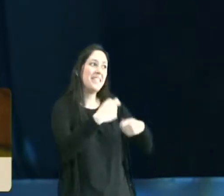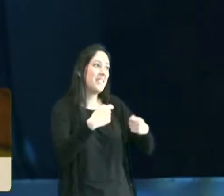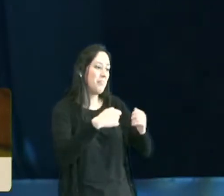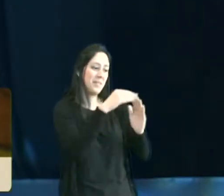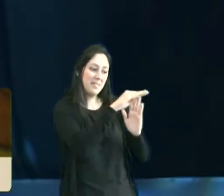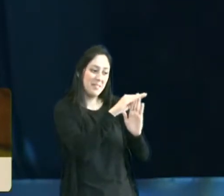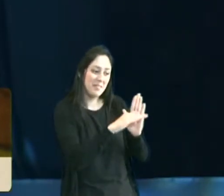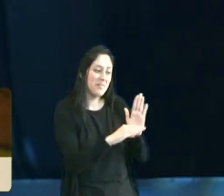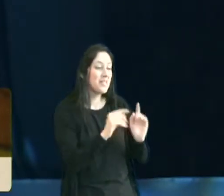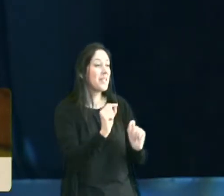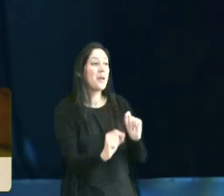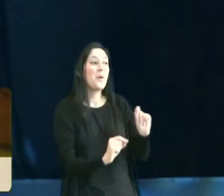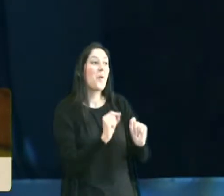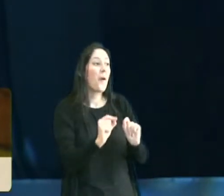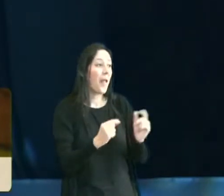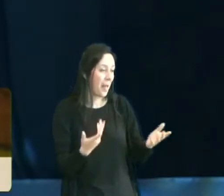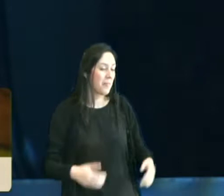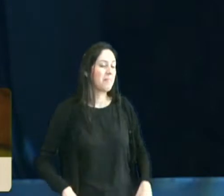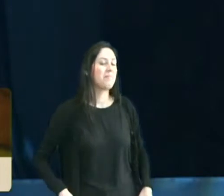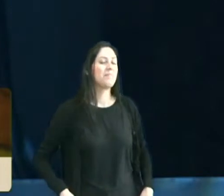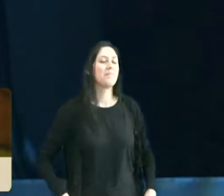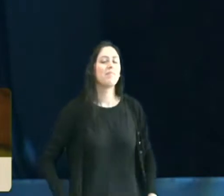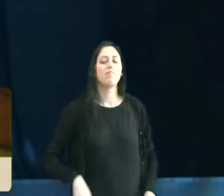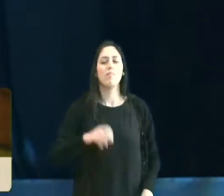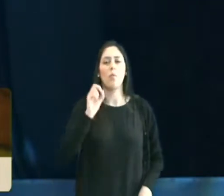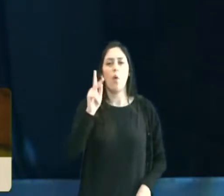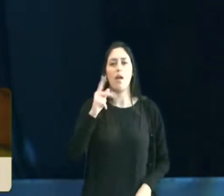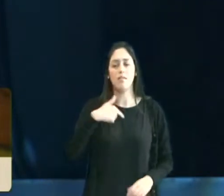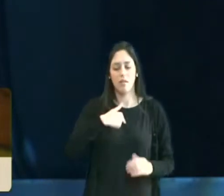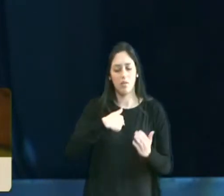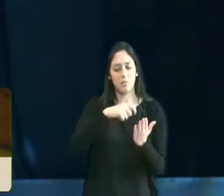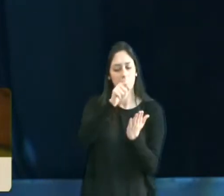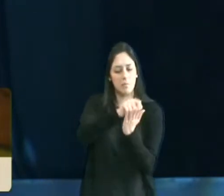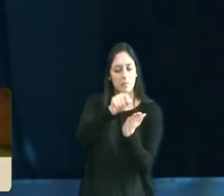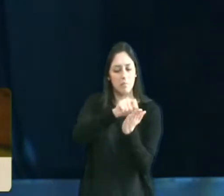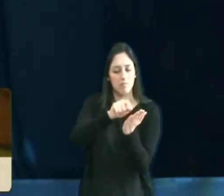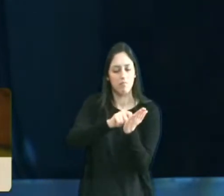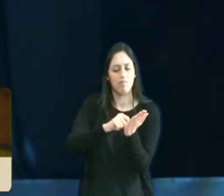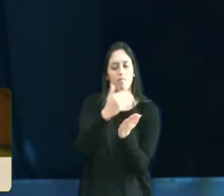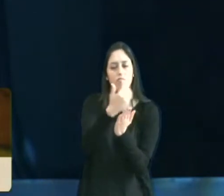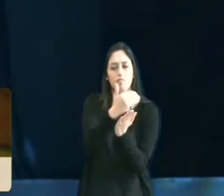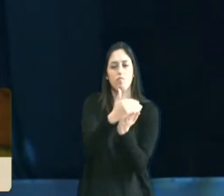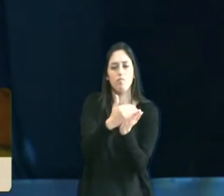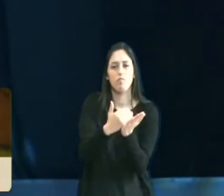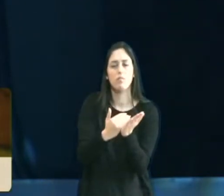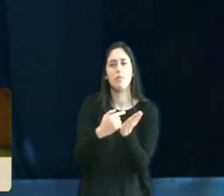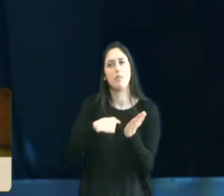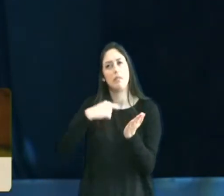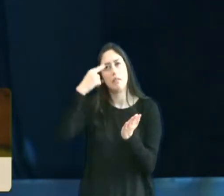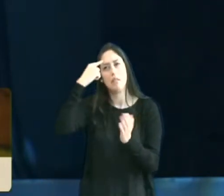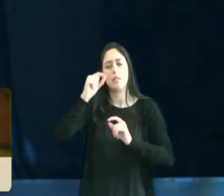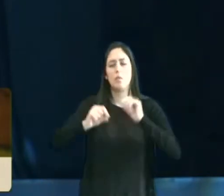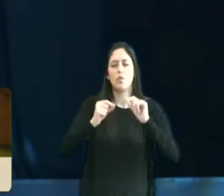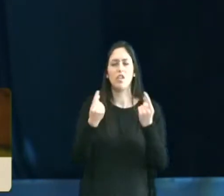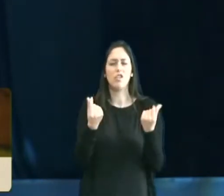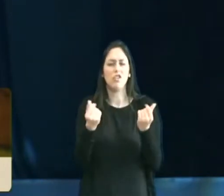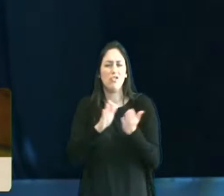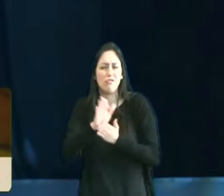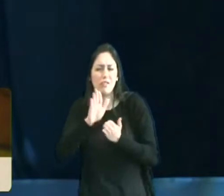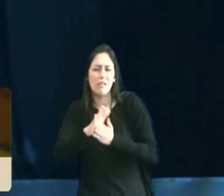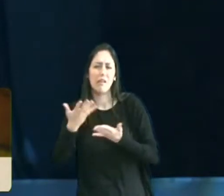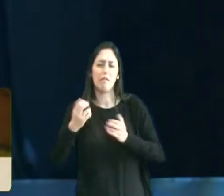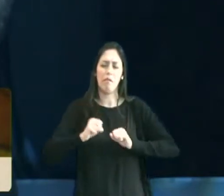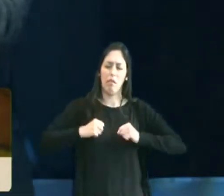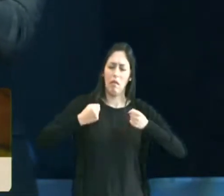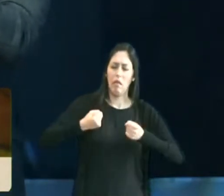vetor, e era muito interessante. A gente ia colocando as bolinhas, tinha assim: tempo, impacto, custo e esforço.